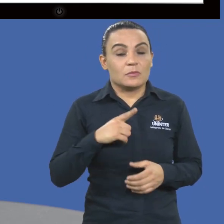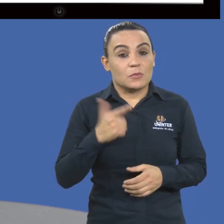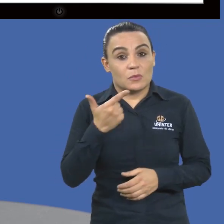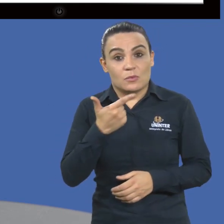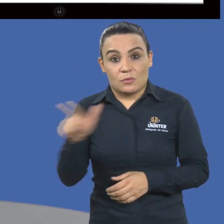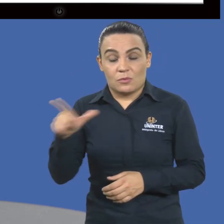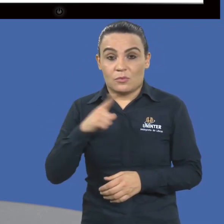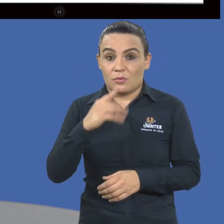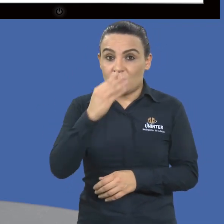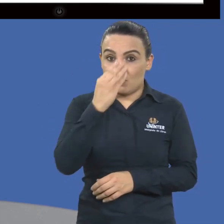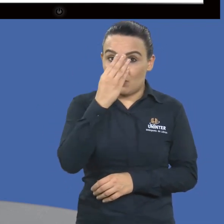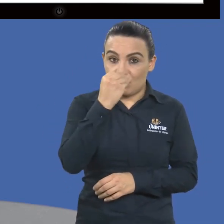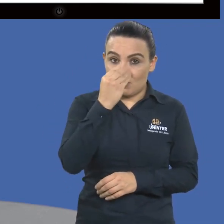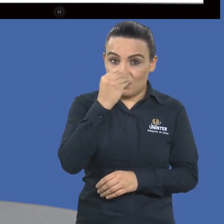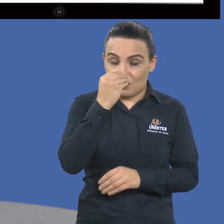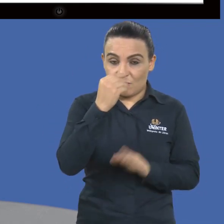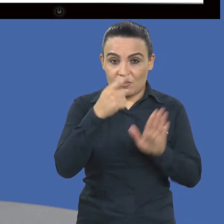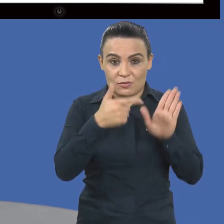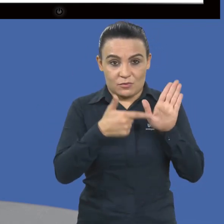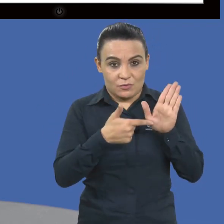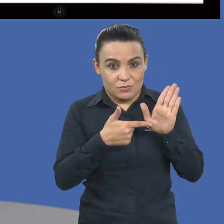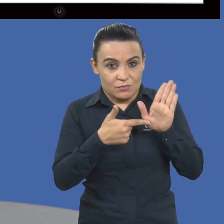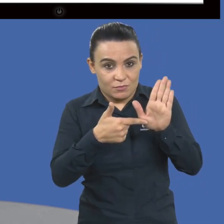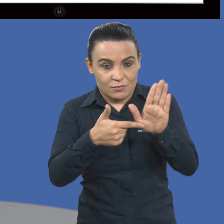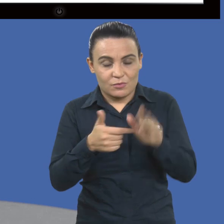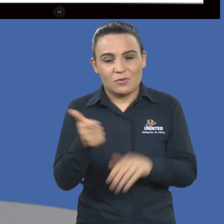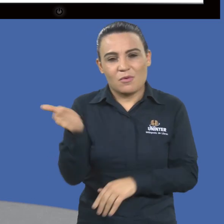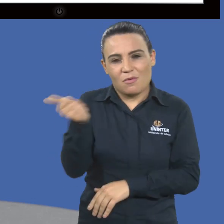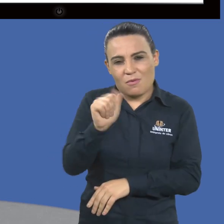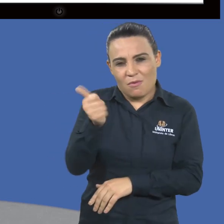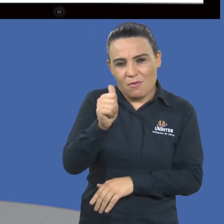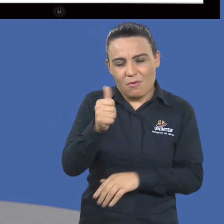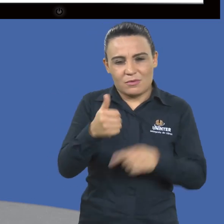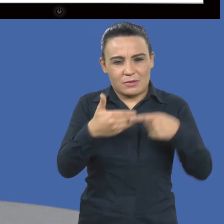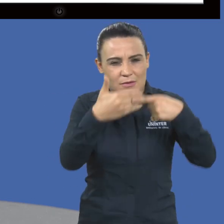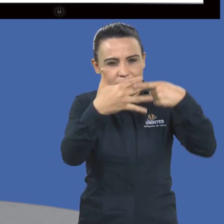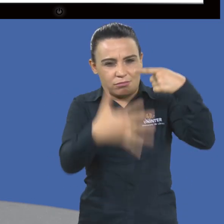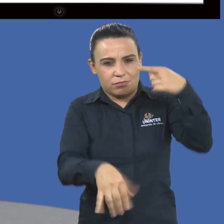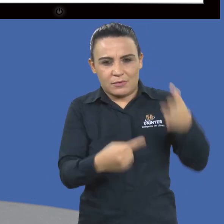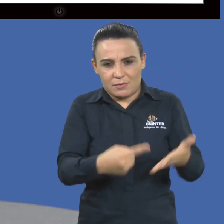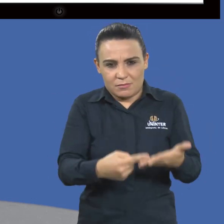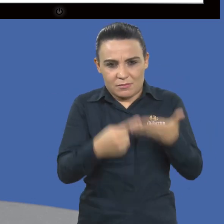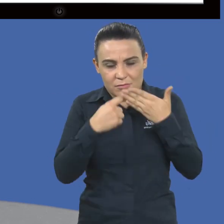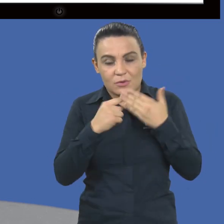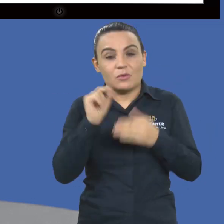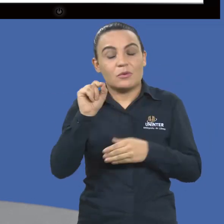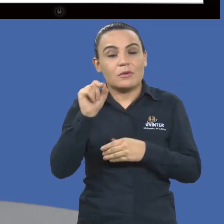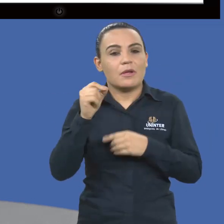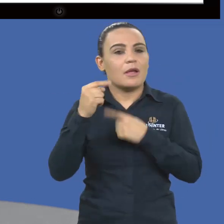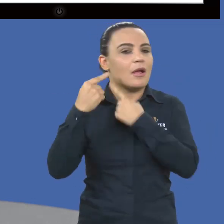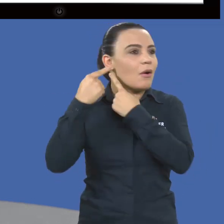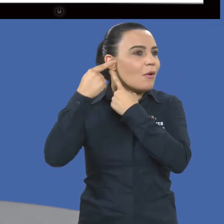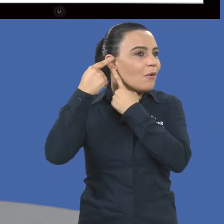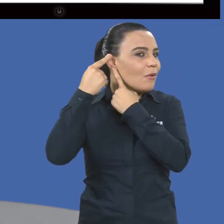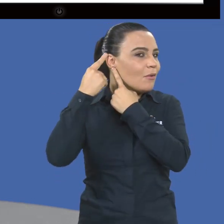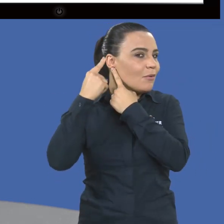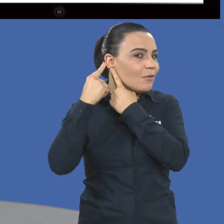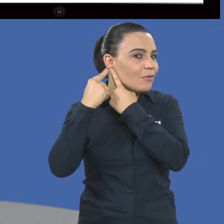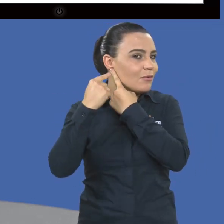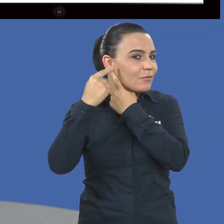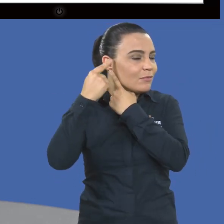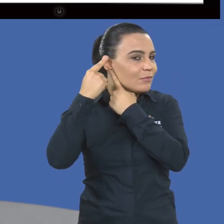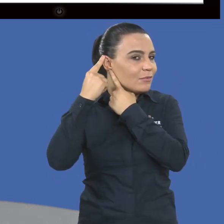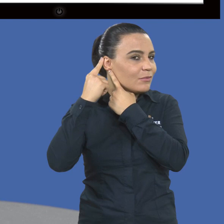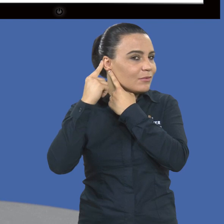A outra imagem que é importante dentro dos 11 sinais cardinais são as